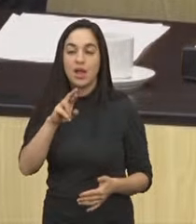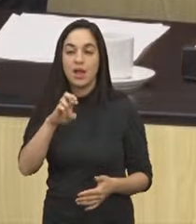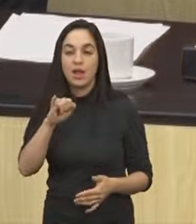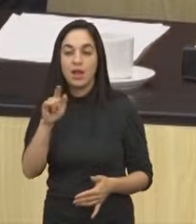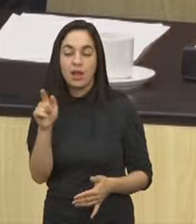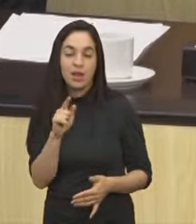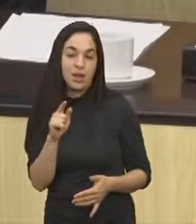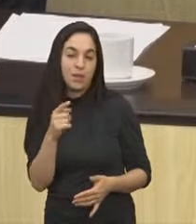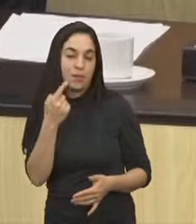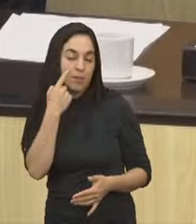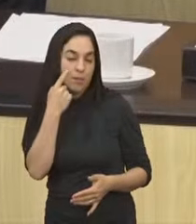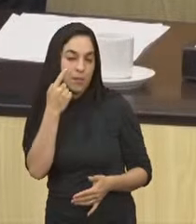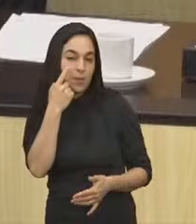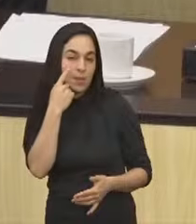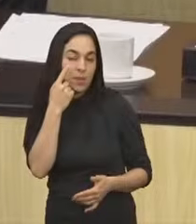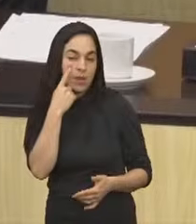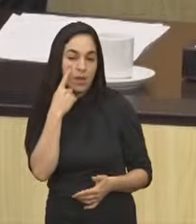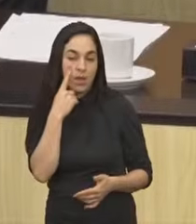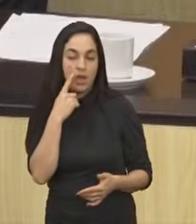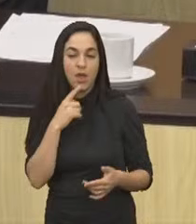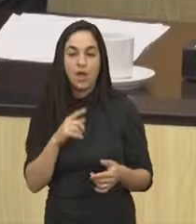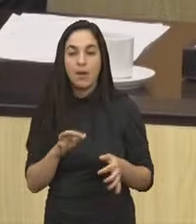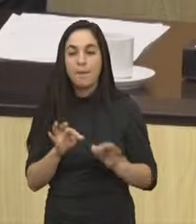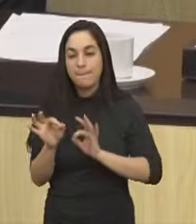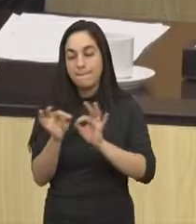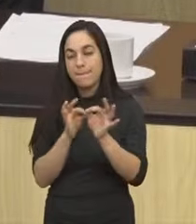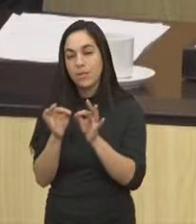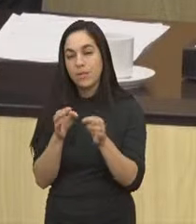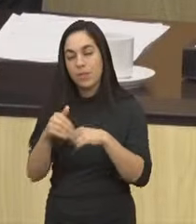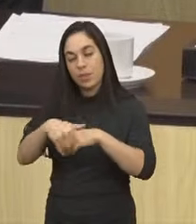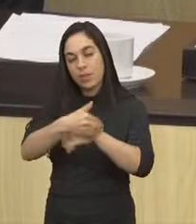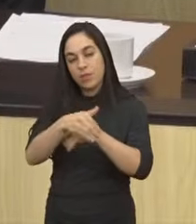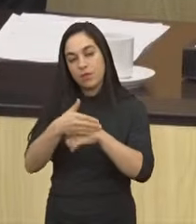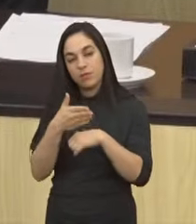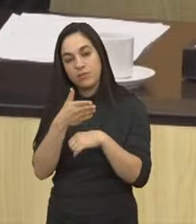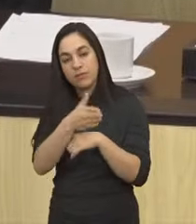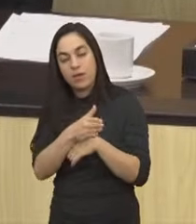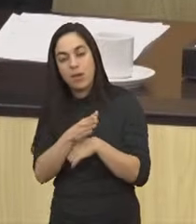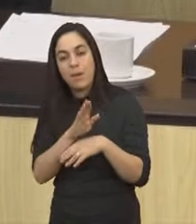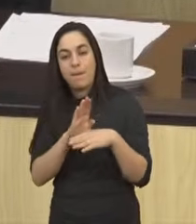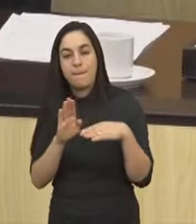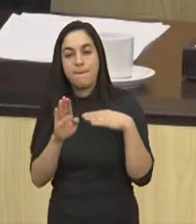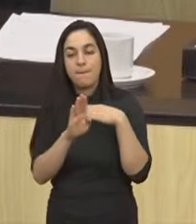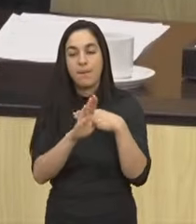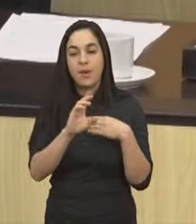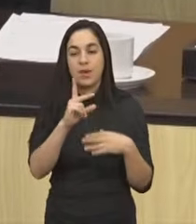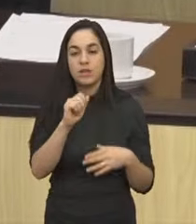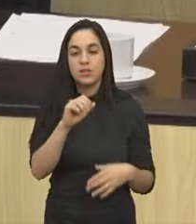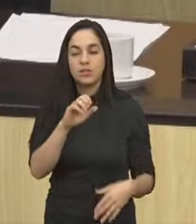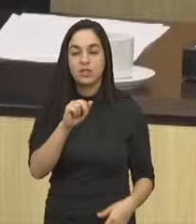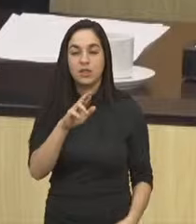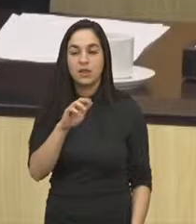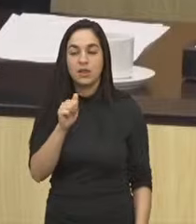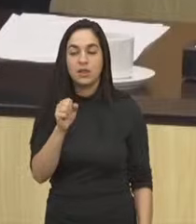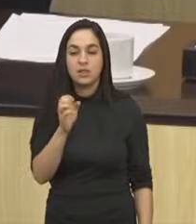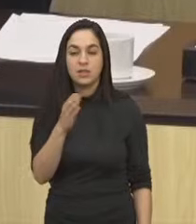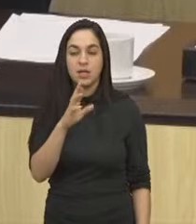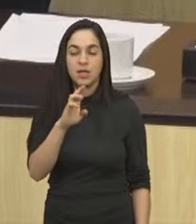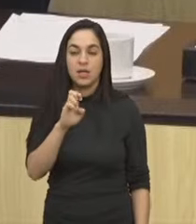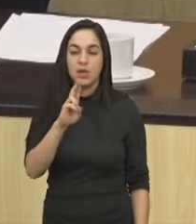de ajuste no itinerário da linha 27, bairro Chácaras Reunidas e Igarapés, sentido